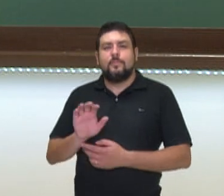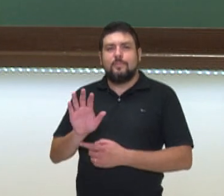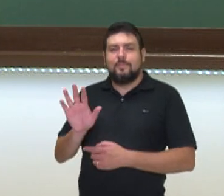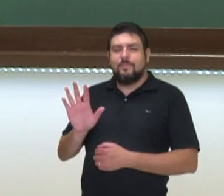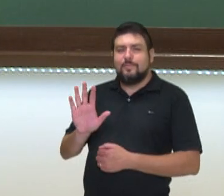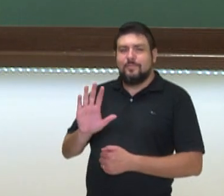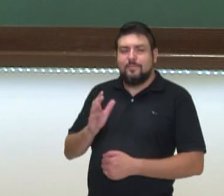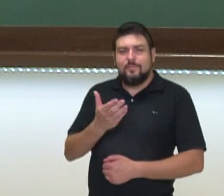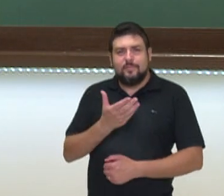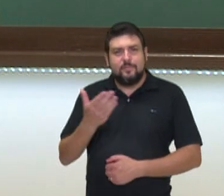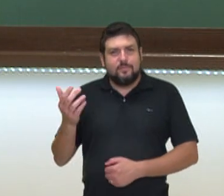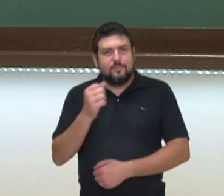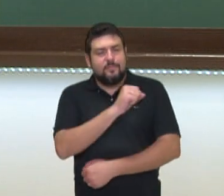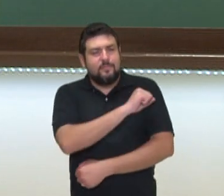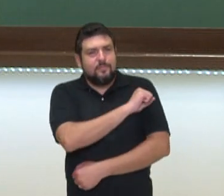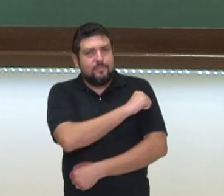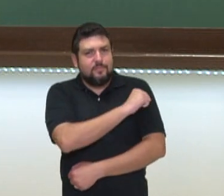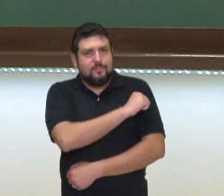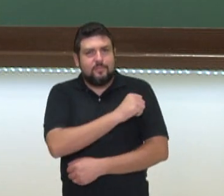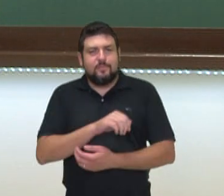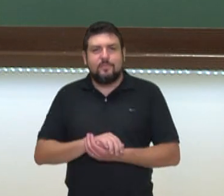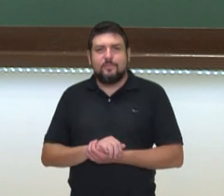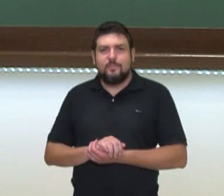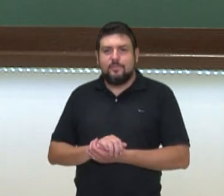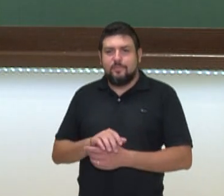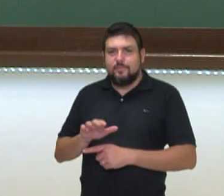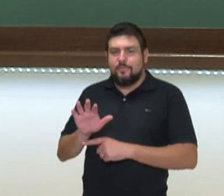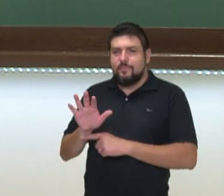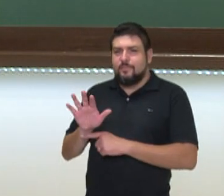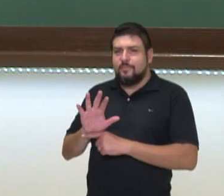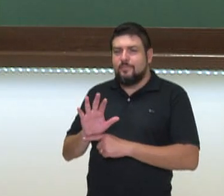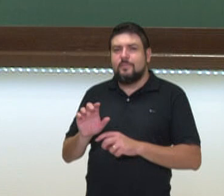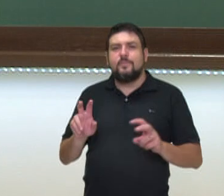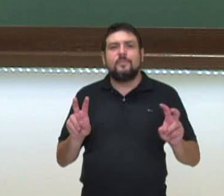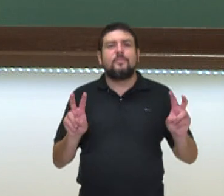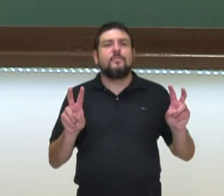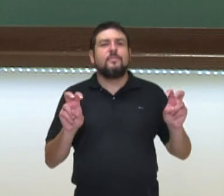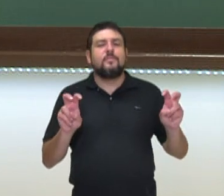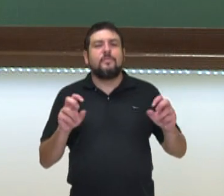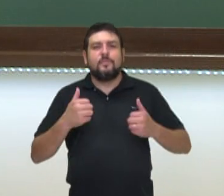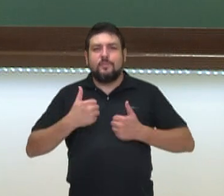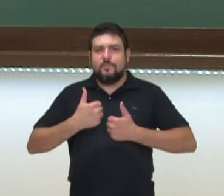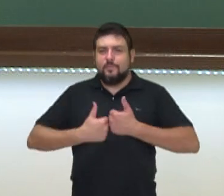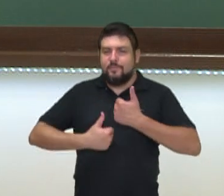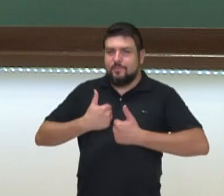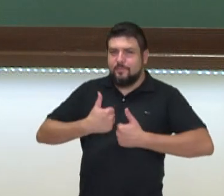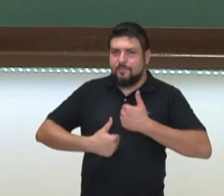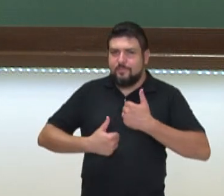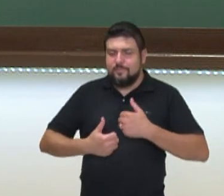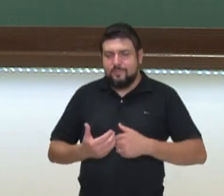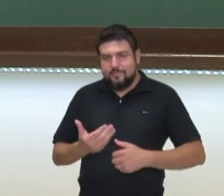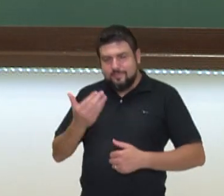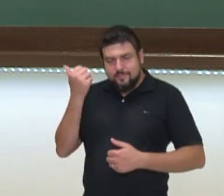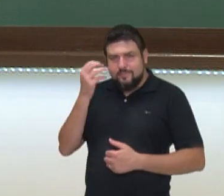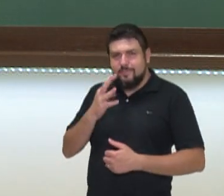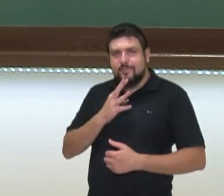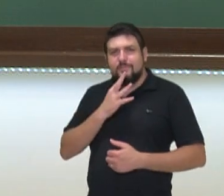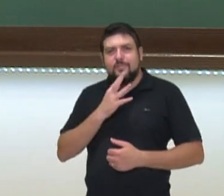Olá, estudantes do oitavo ano! Nesse vídeo, vamos falar sobre o futebol. Vamos lá conhecer um pouquinho?